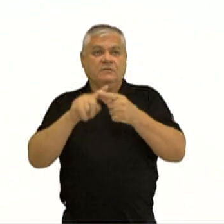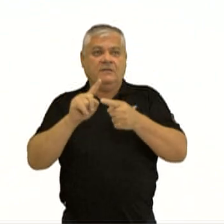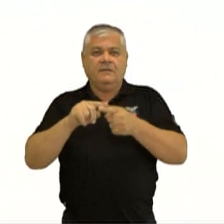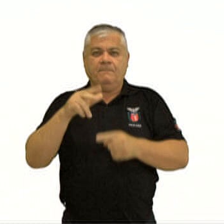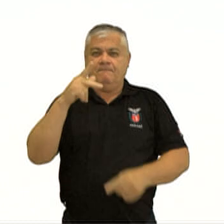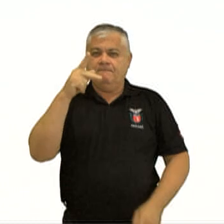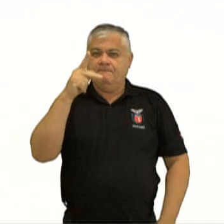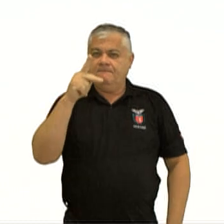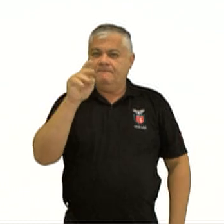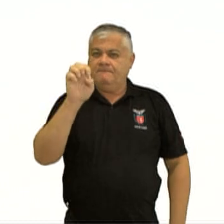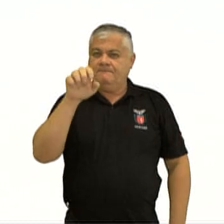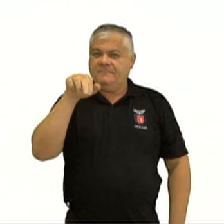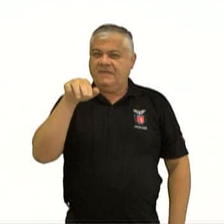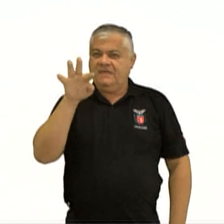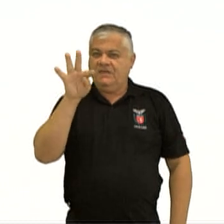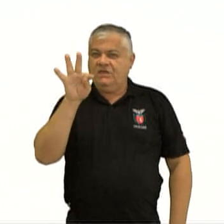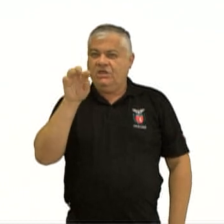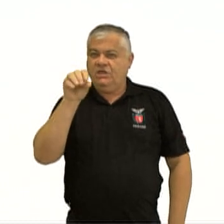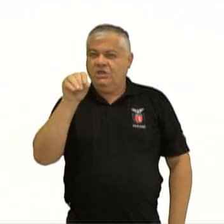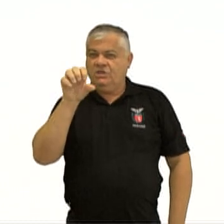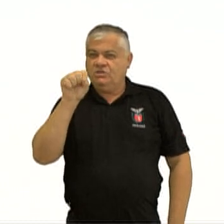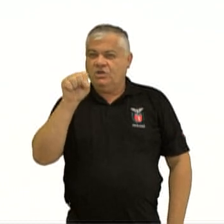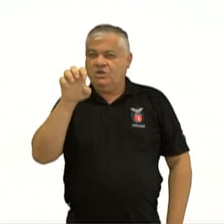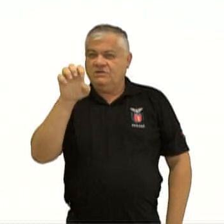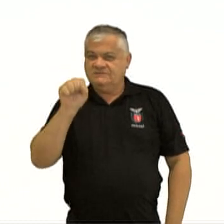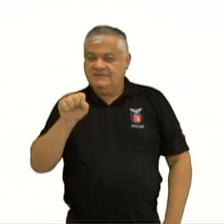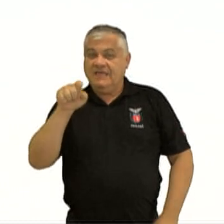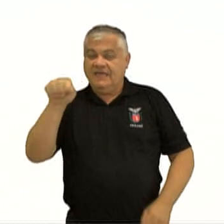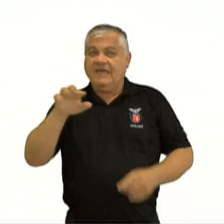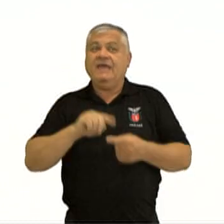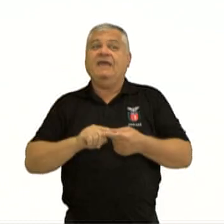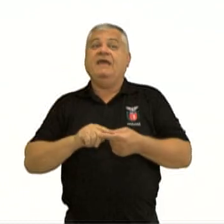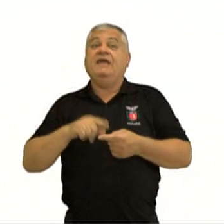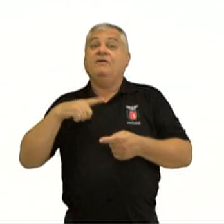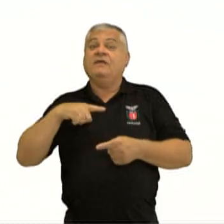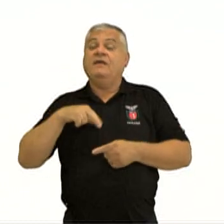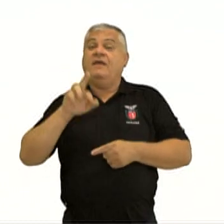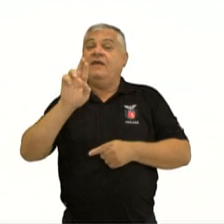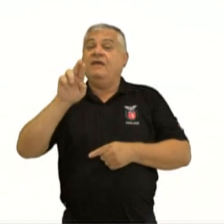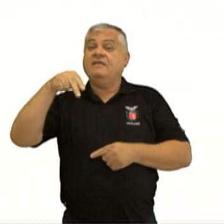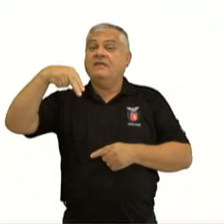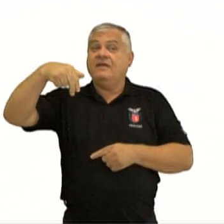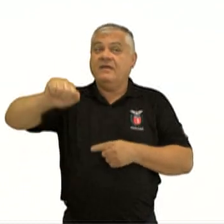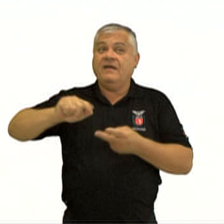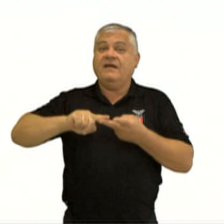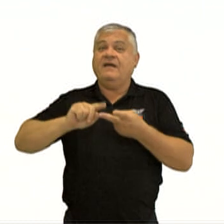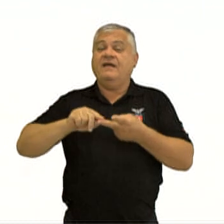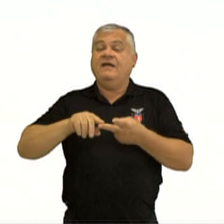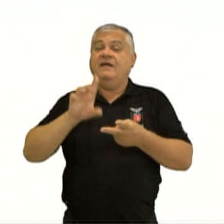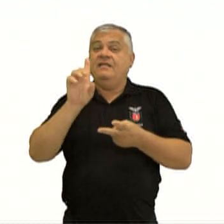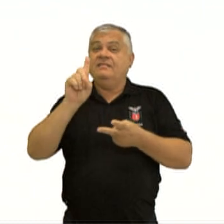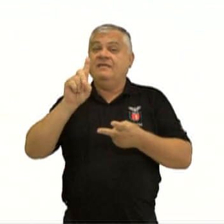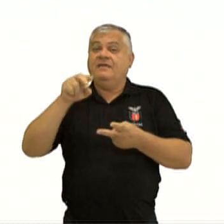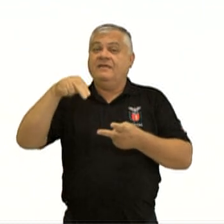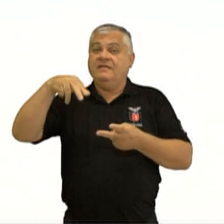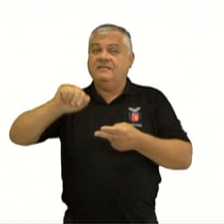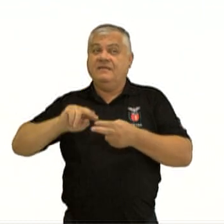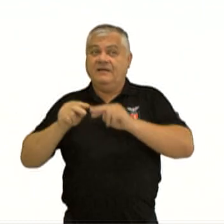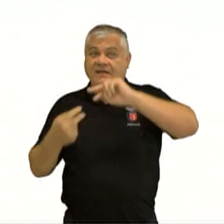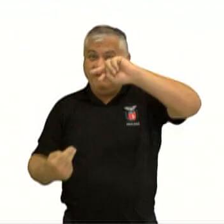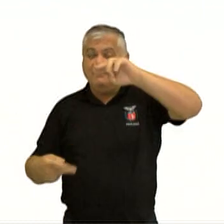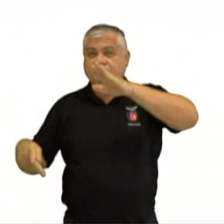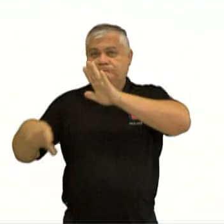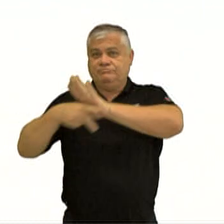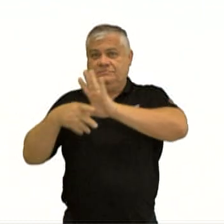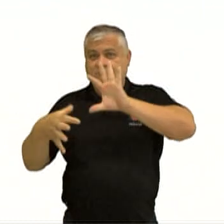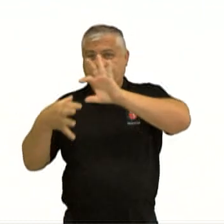os materiais, os ácidos nucleicos DNA e RNA, que vão estar associados aos ácidos nucleicos, e também